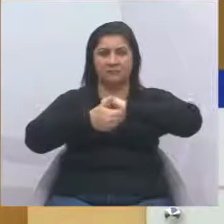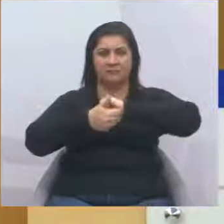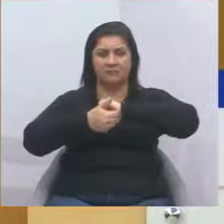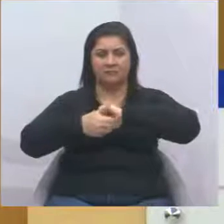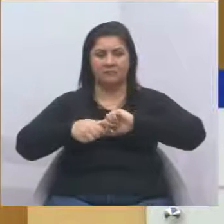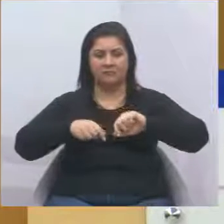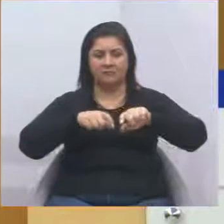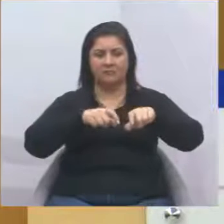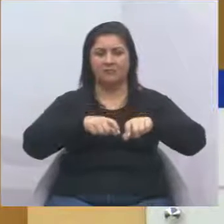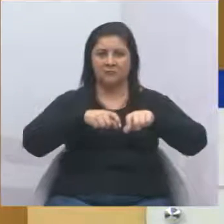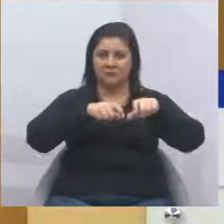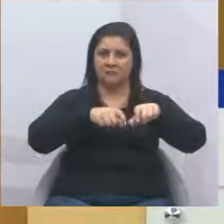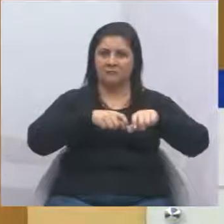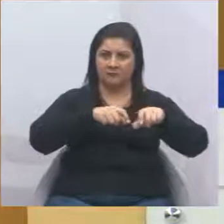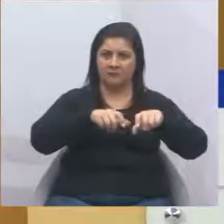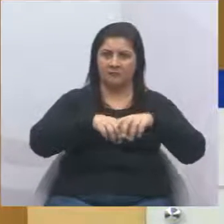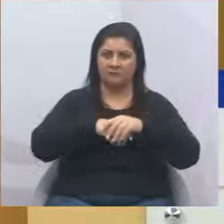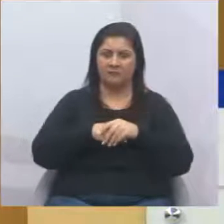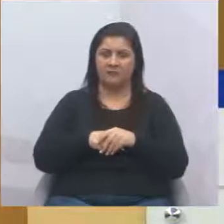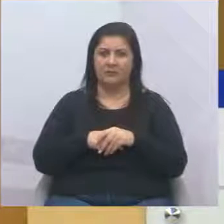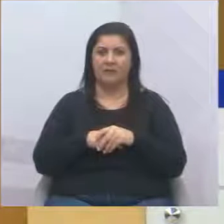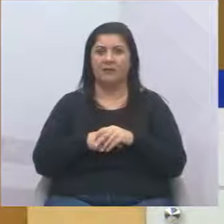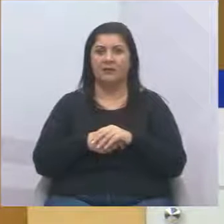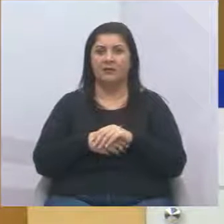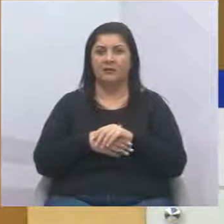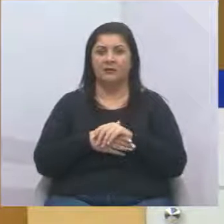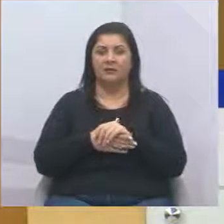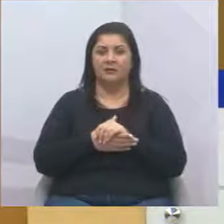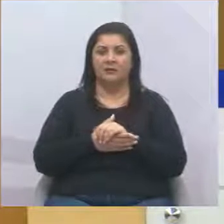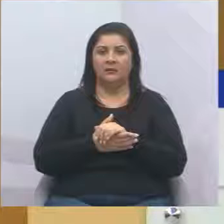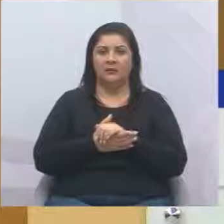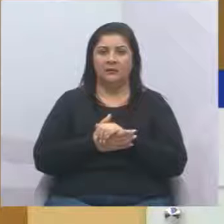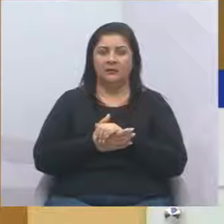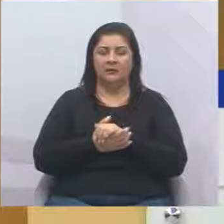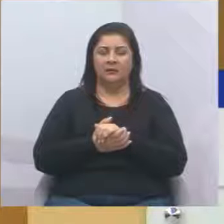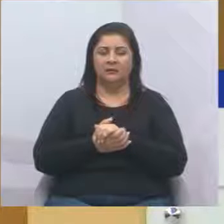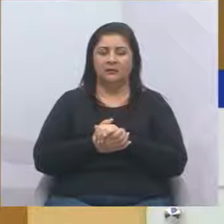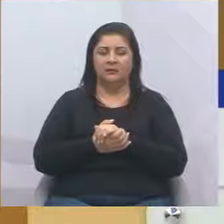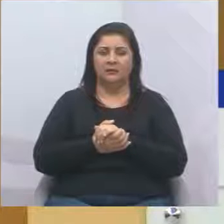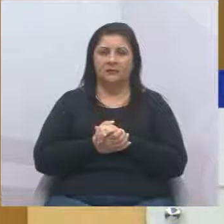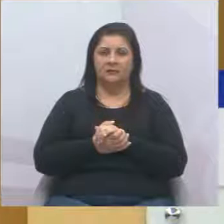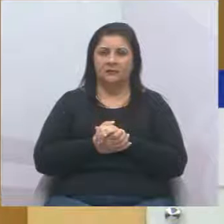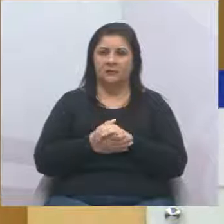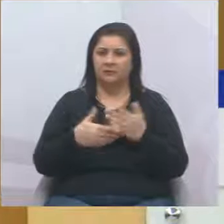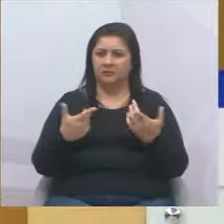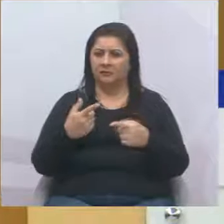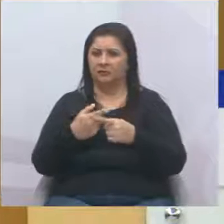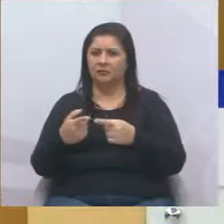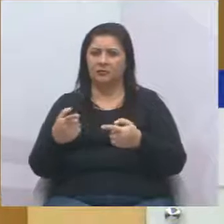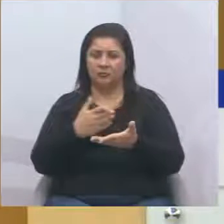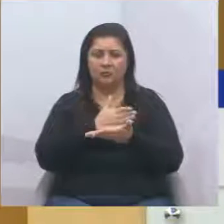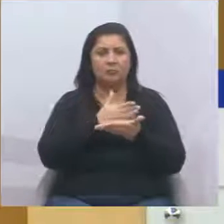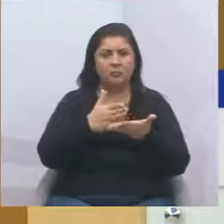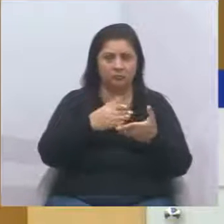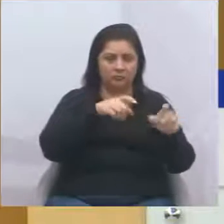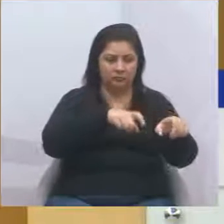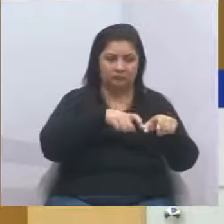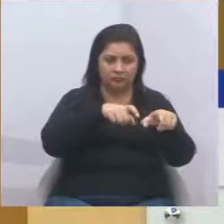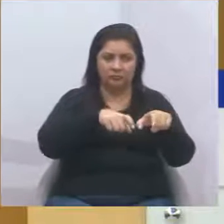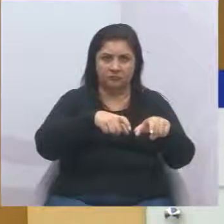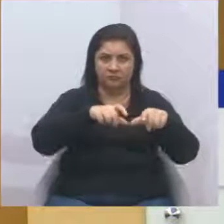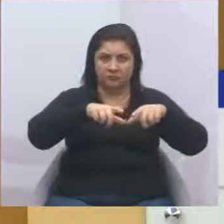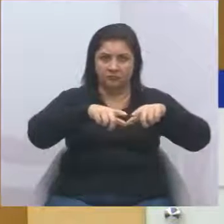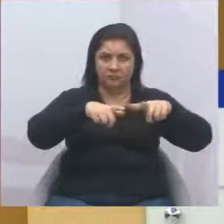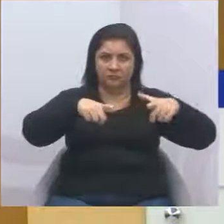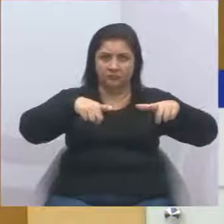de pragas e doenças da lavoura. À medida que foi introduzida em diferentes regiões, foi